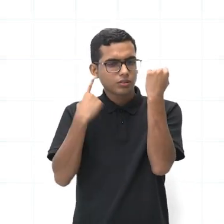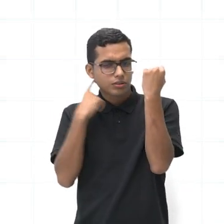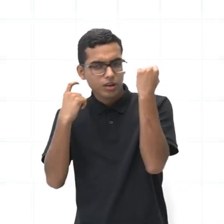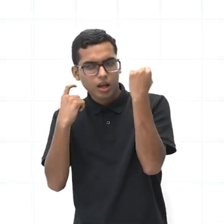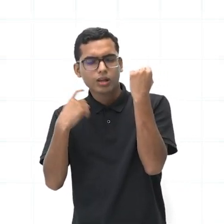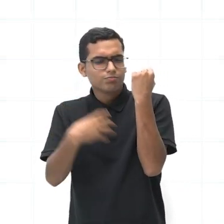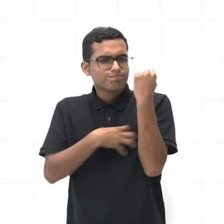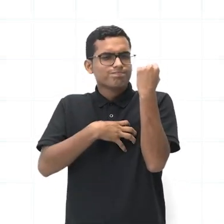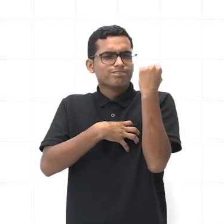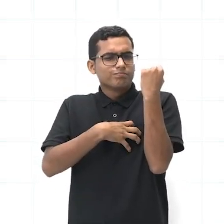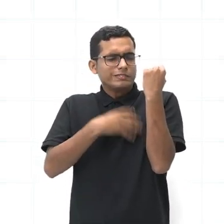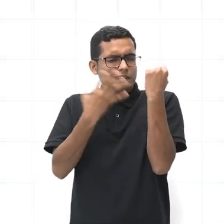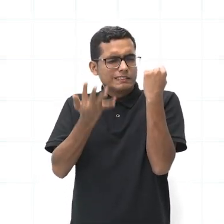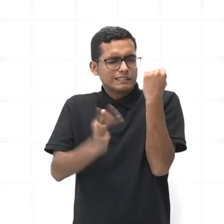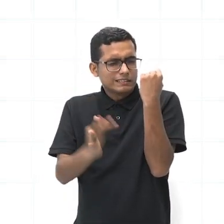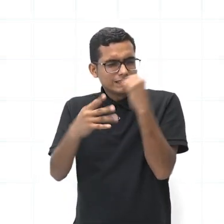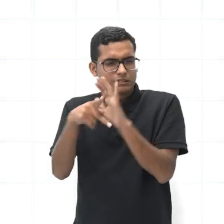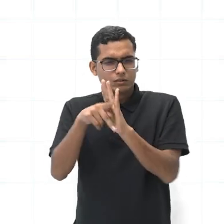expressão.